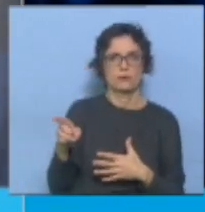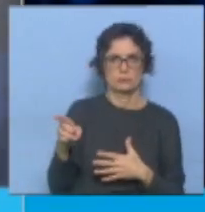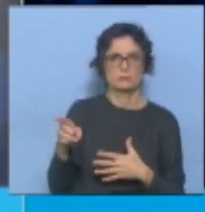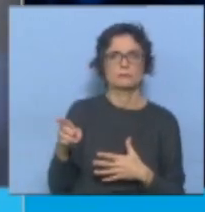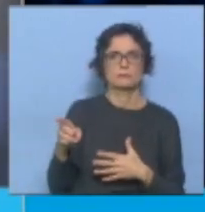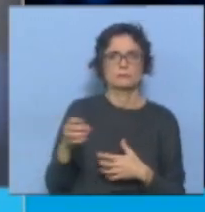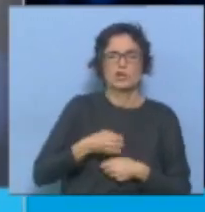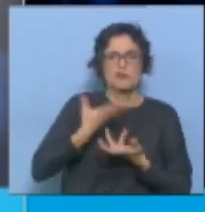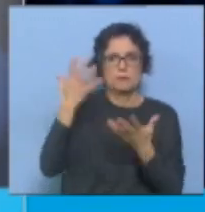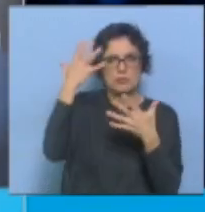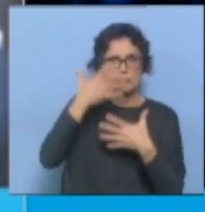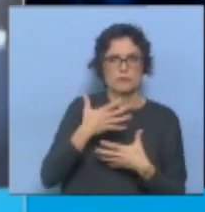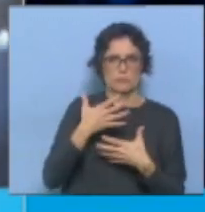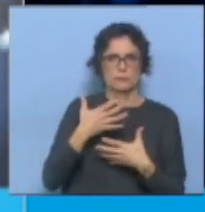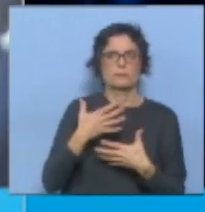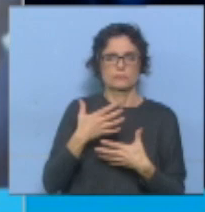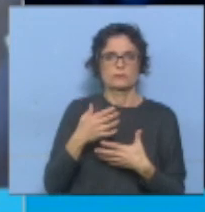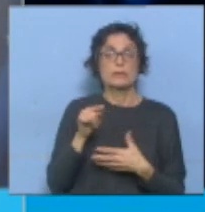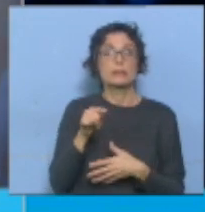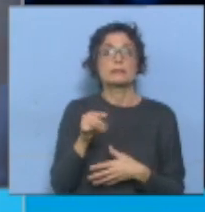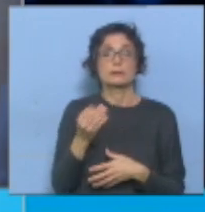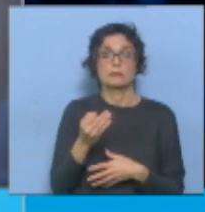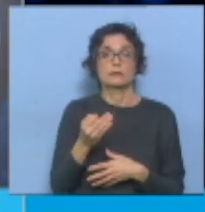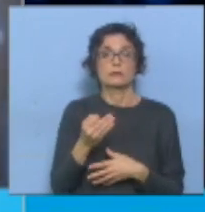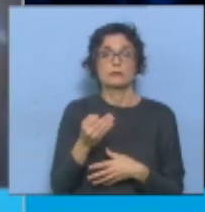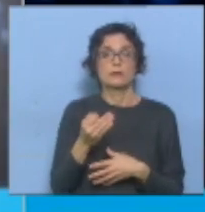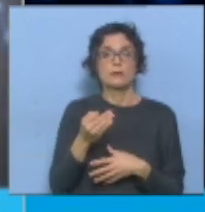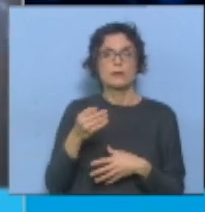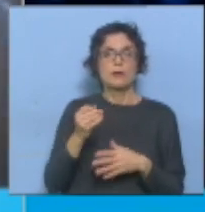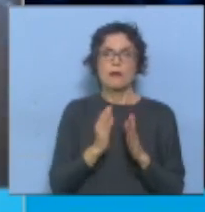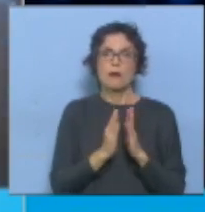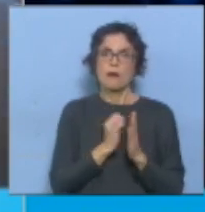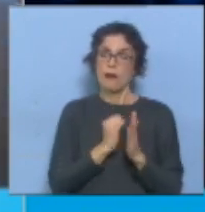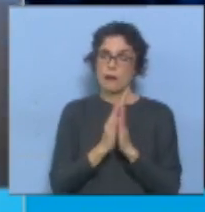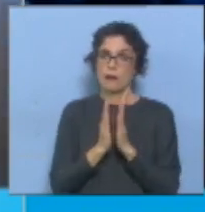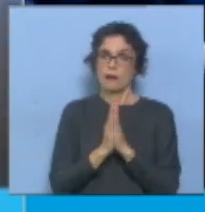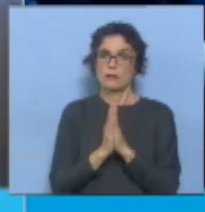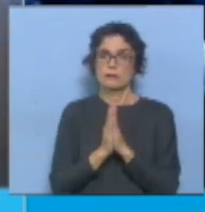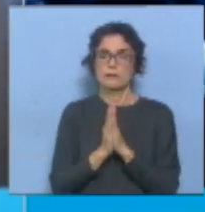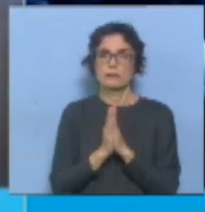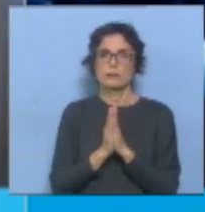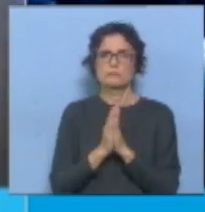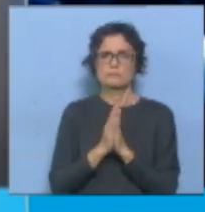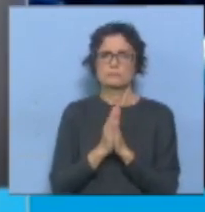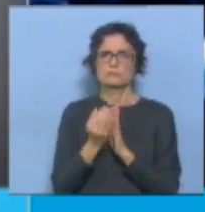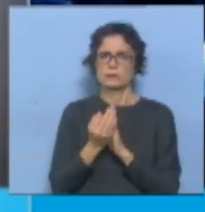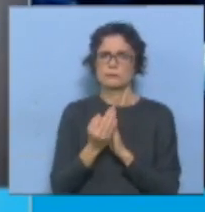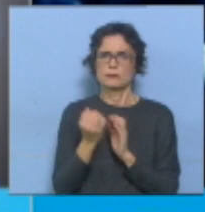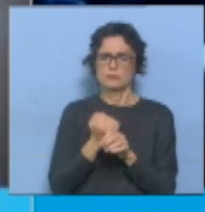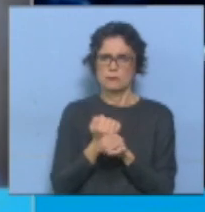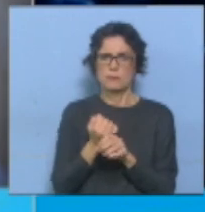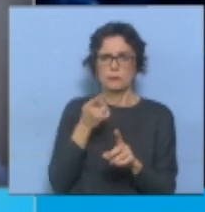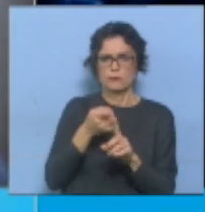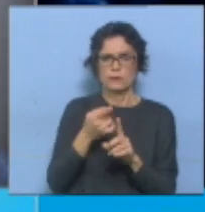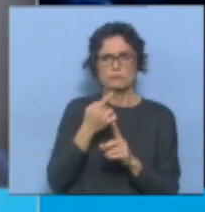não a expressão da luz. E a Igreja, na medida em que a luz também deve trabalhar na denúncia da origem